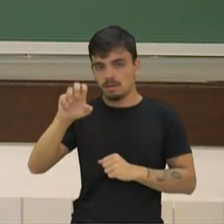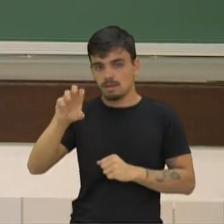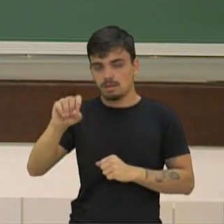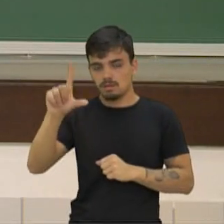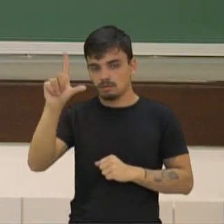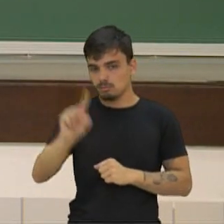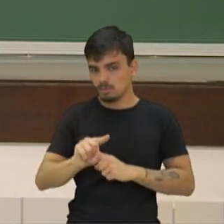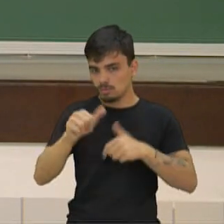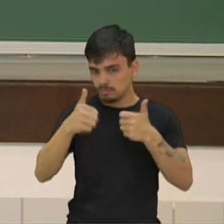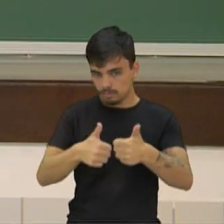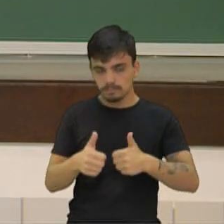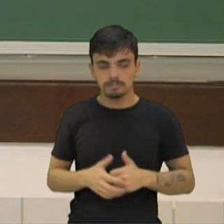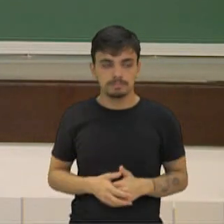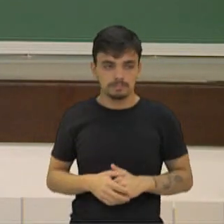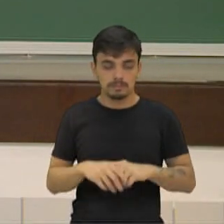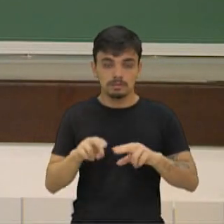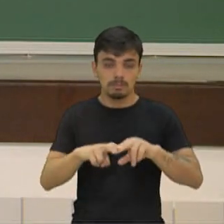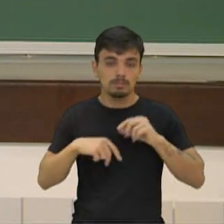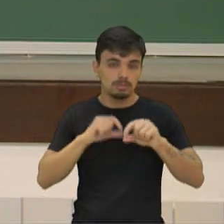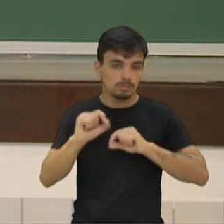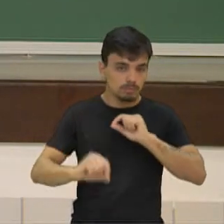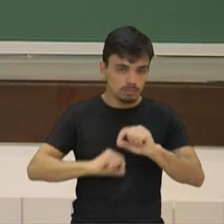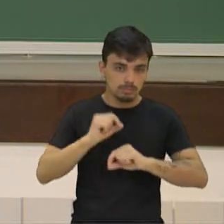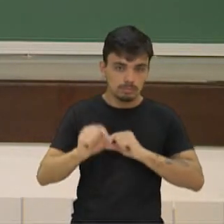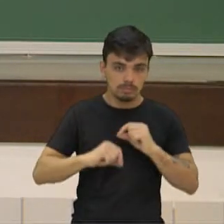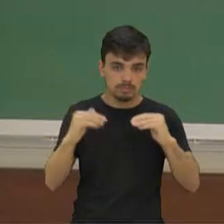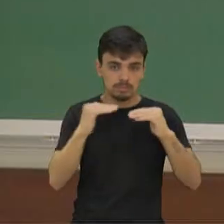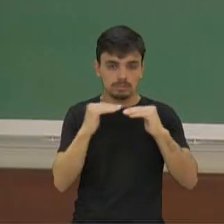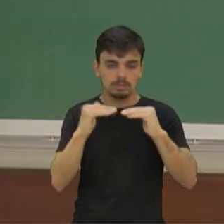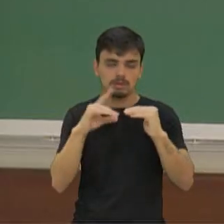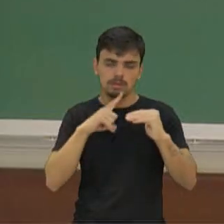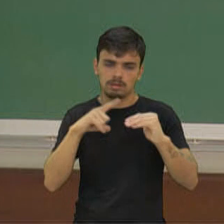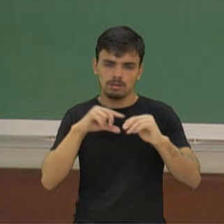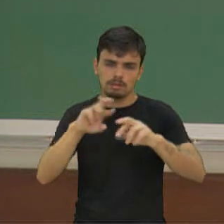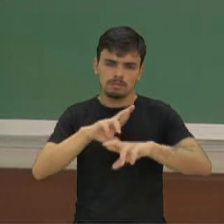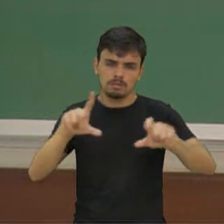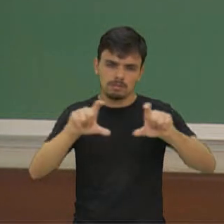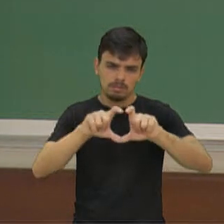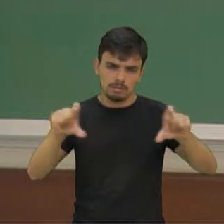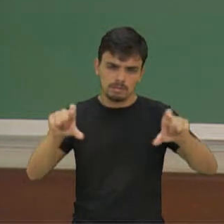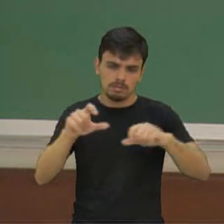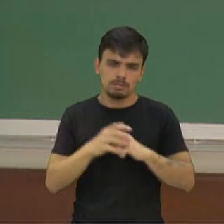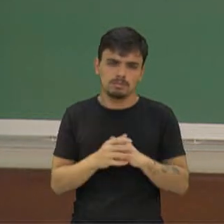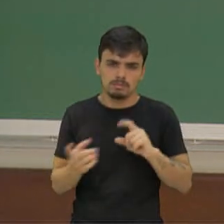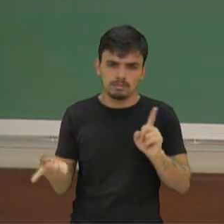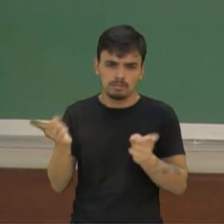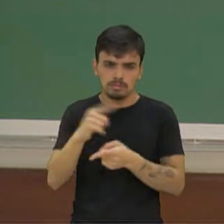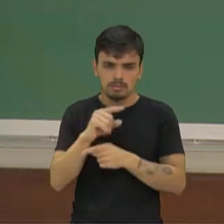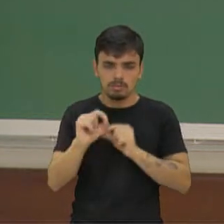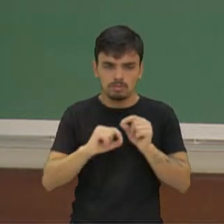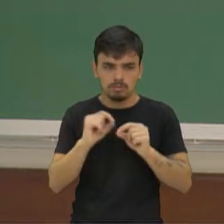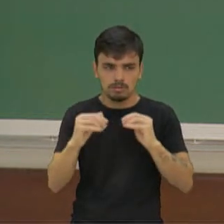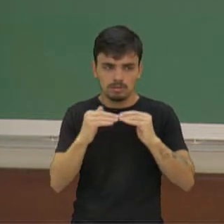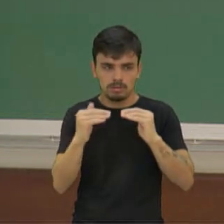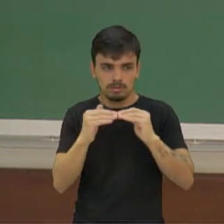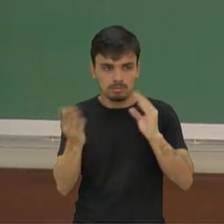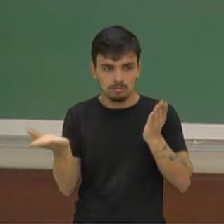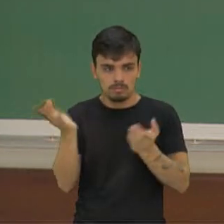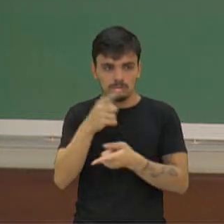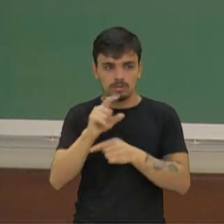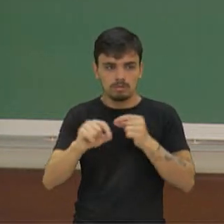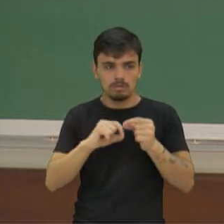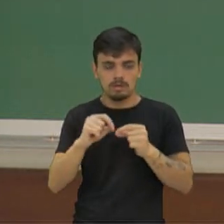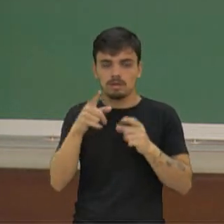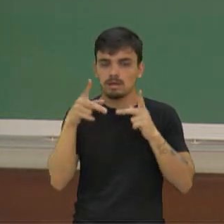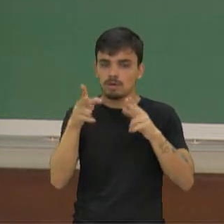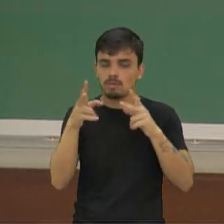ela diminui. Por isso, a resistência equivalente tem uma equação diferenciada. O inverso desse equivalente, o inverso dela, é igual à